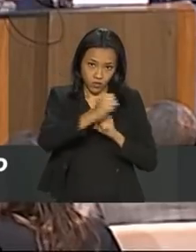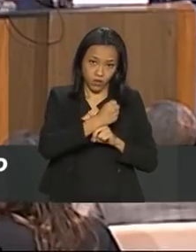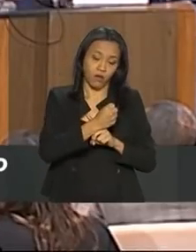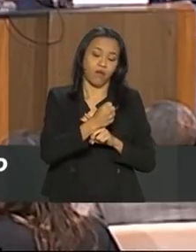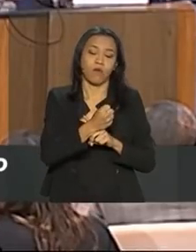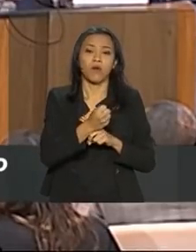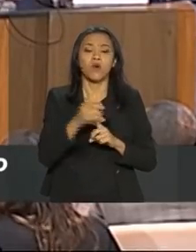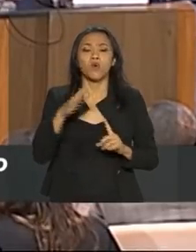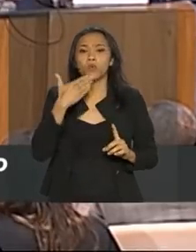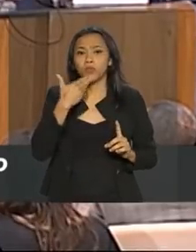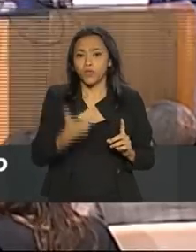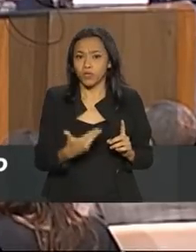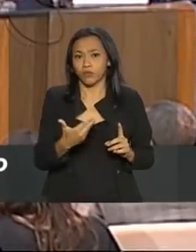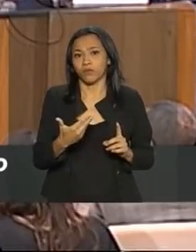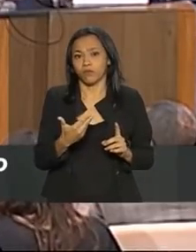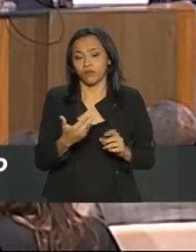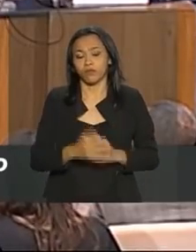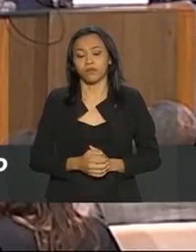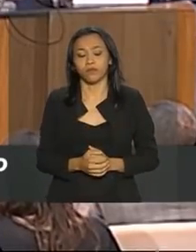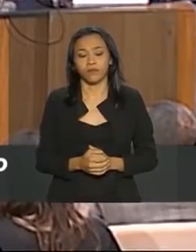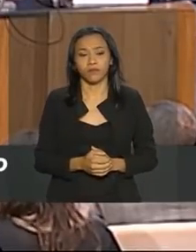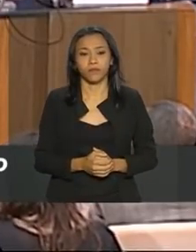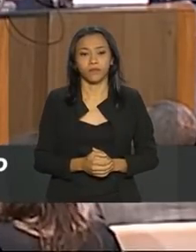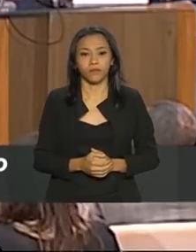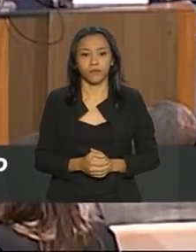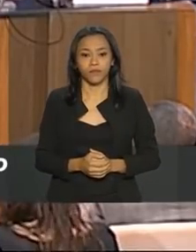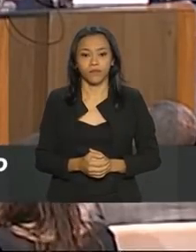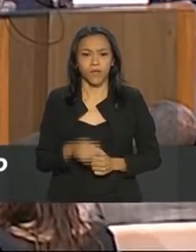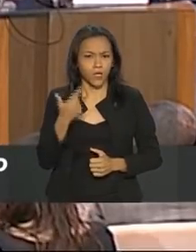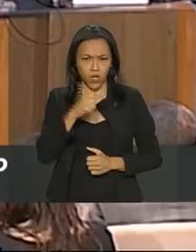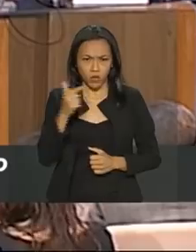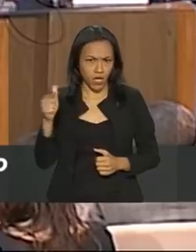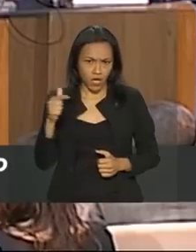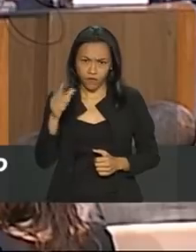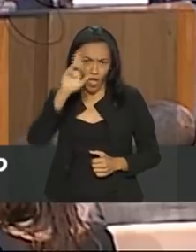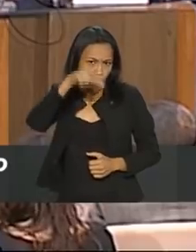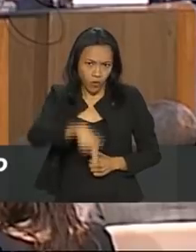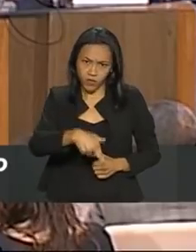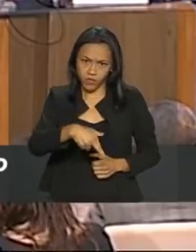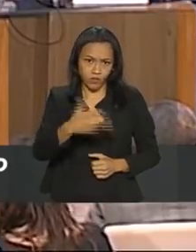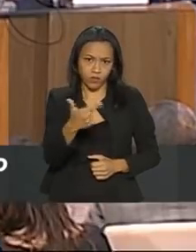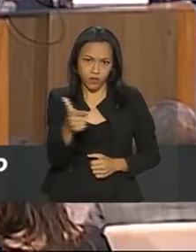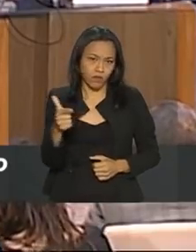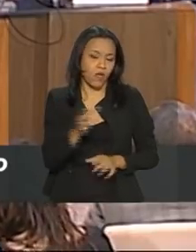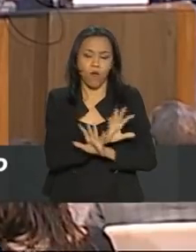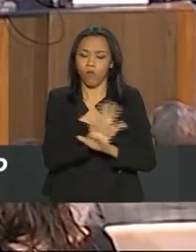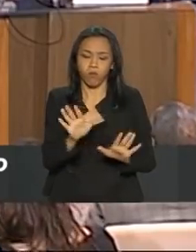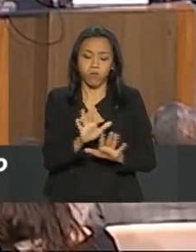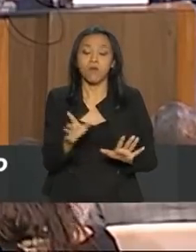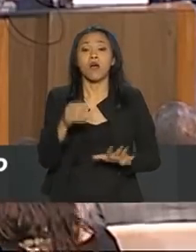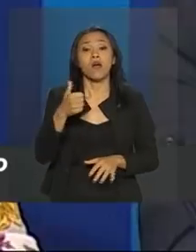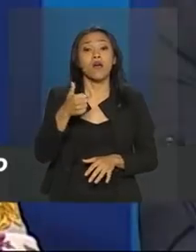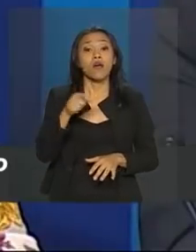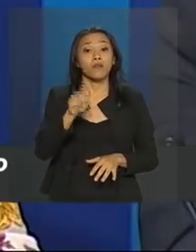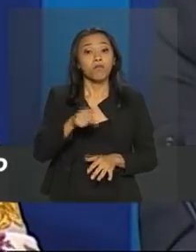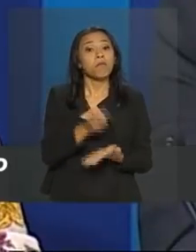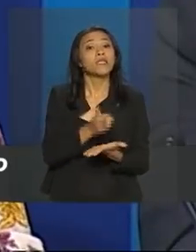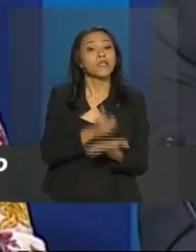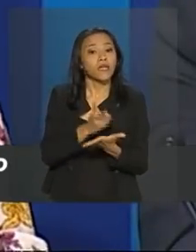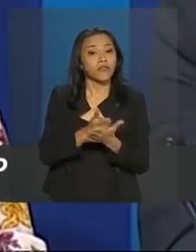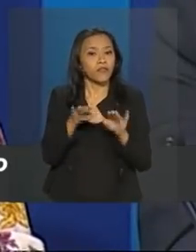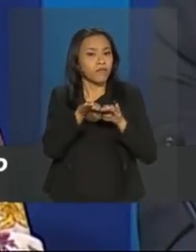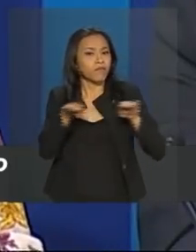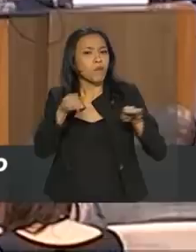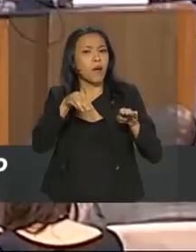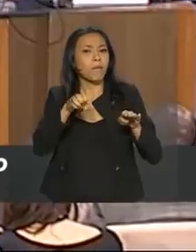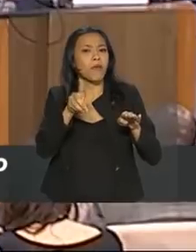dessa solicitação contínuo protocolos não teve mais reprovações do que não teve a aprovação a média de aprovação tem se mantido